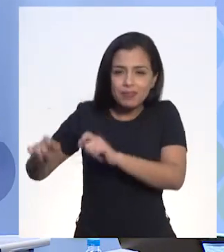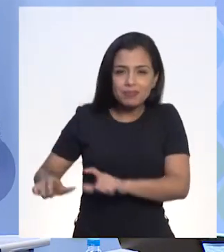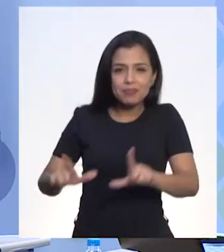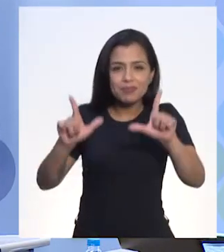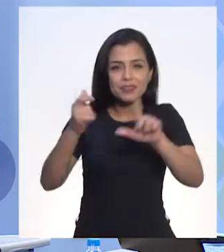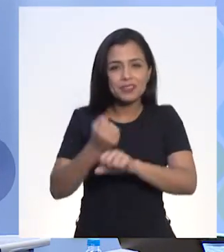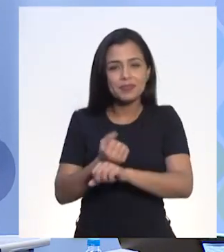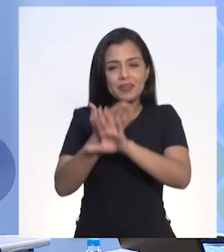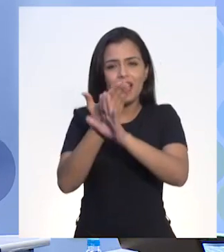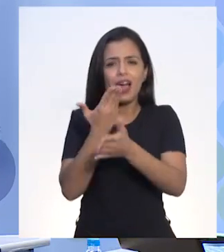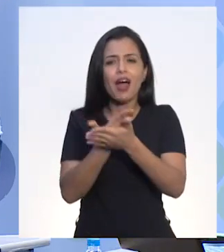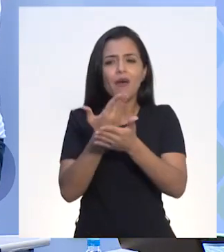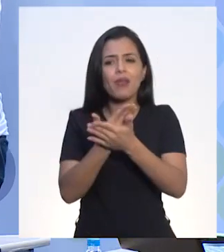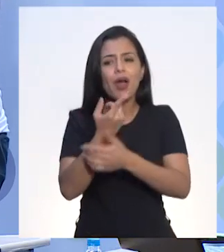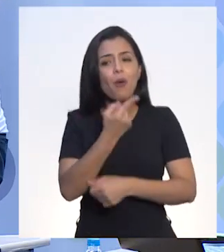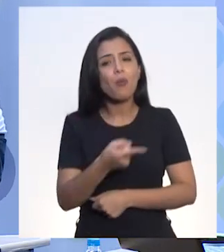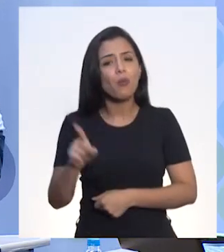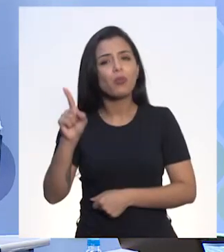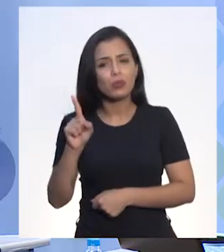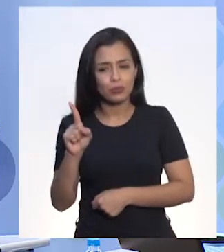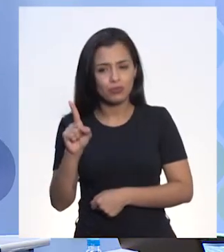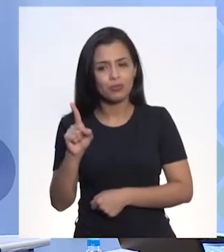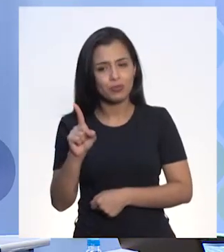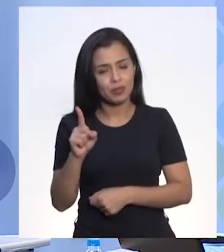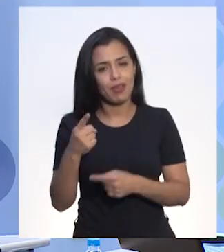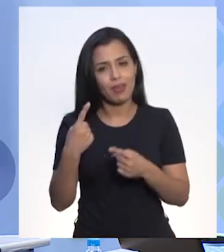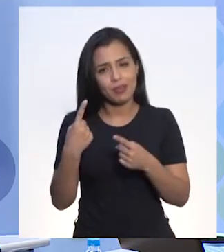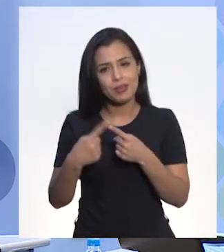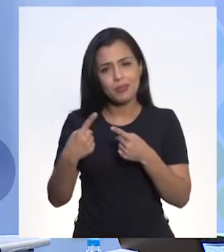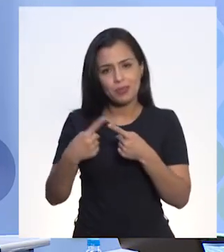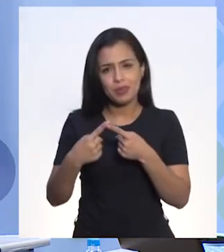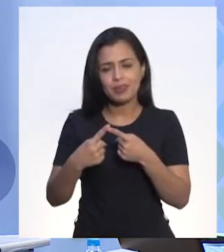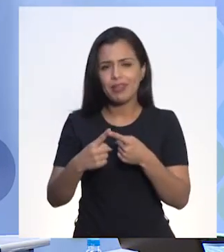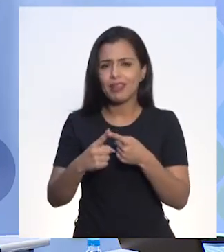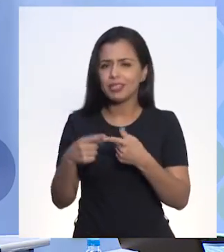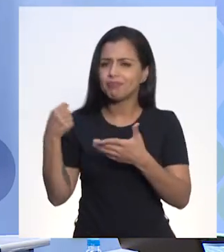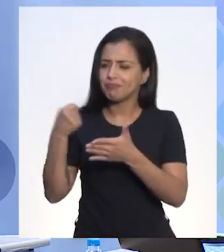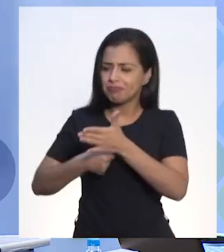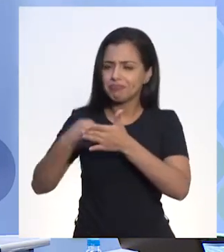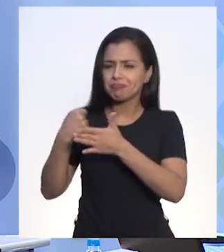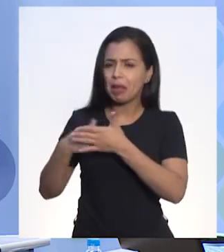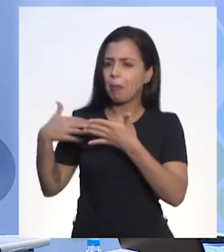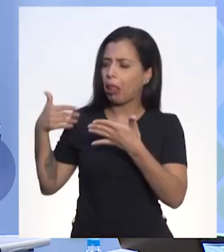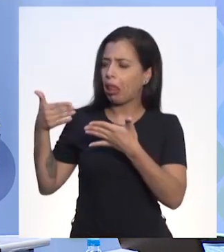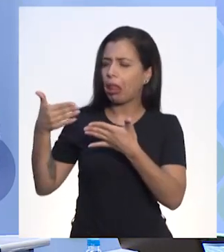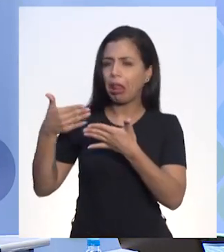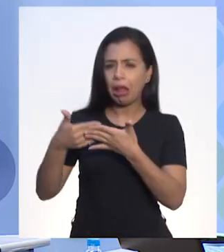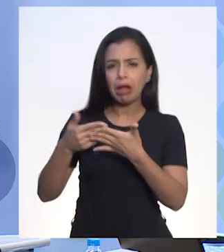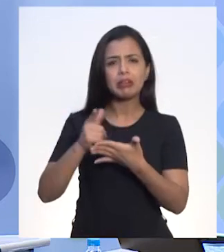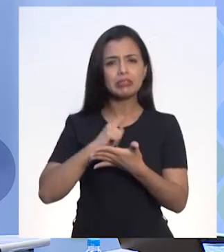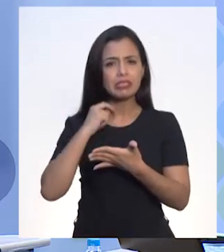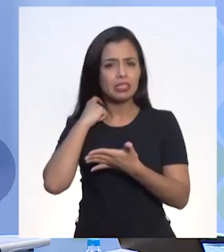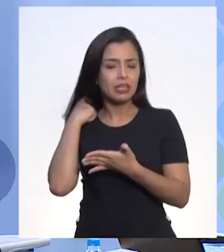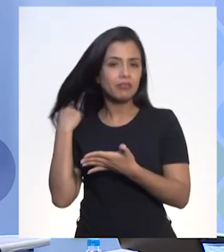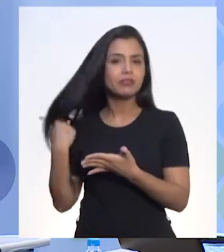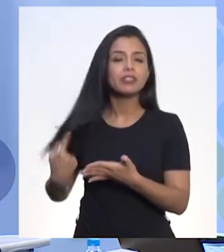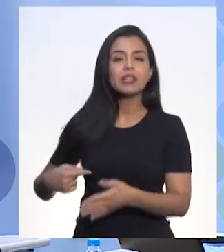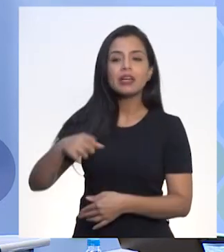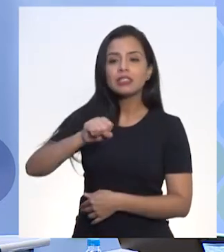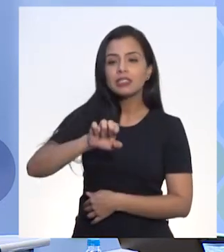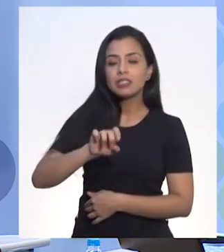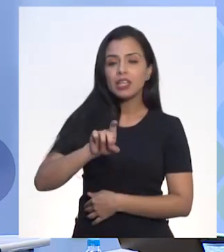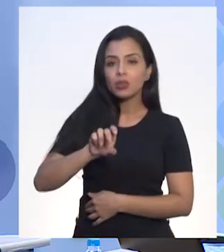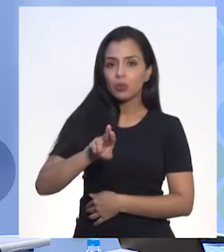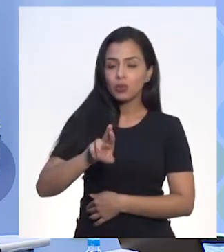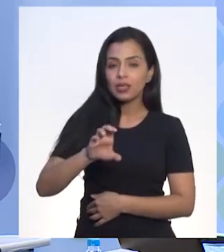última aula aqui, já que por consequências de muito trabalho, tanto na SEDUC como aqui no Centro de Mídias,